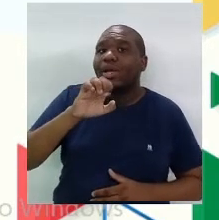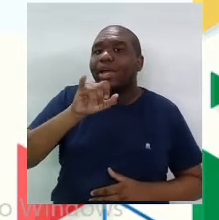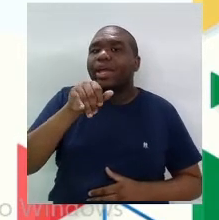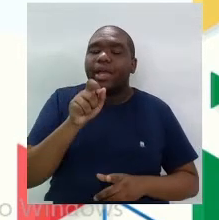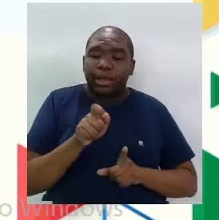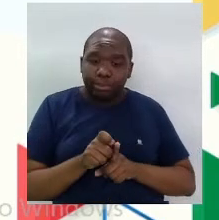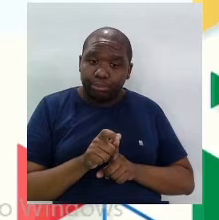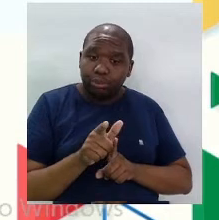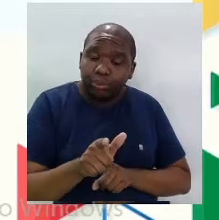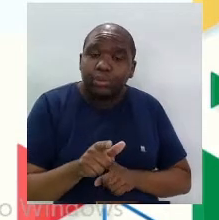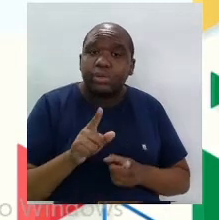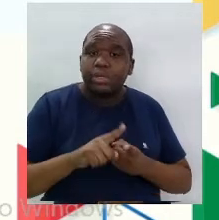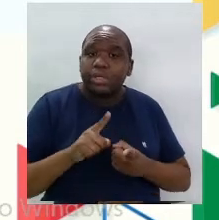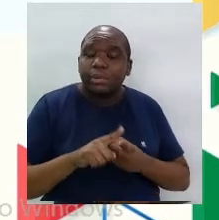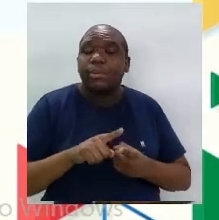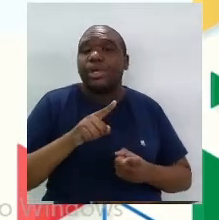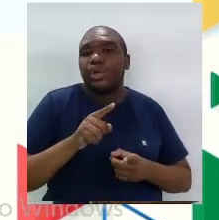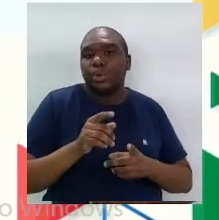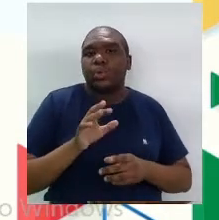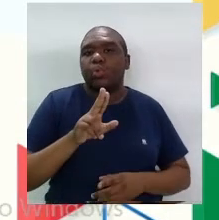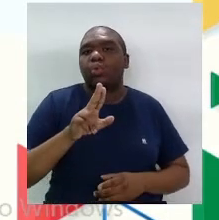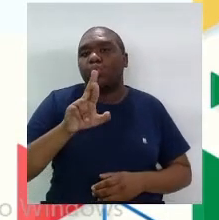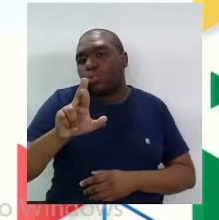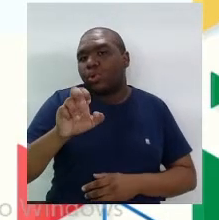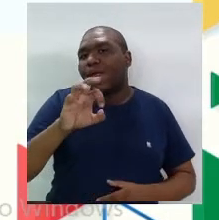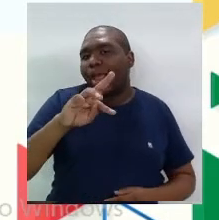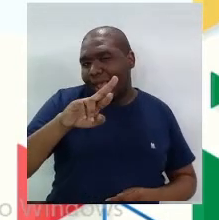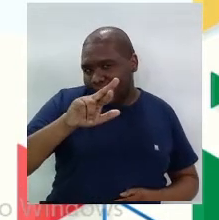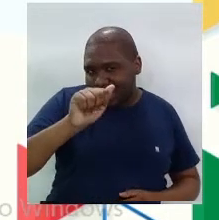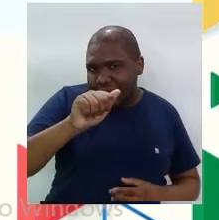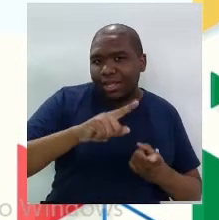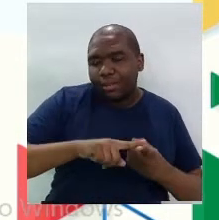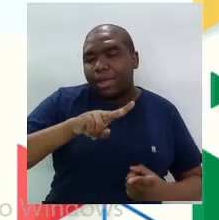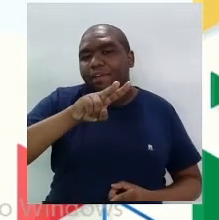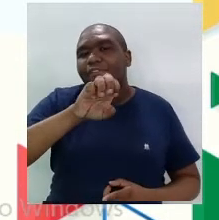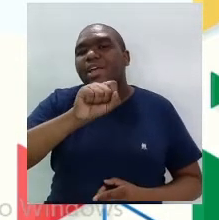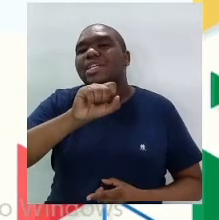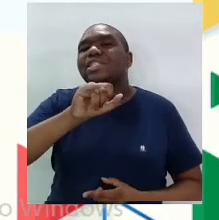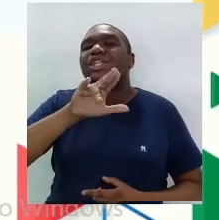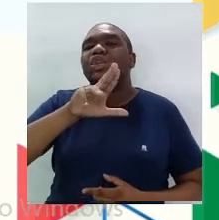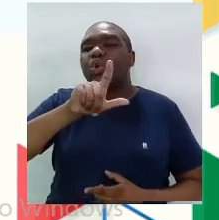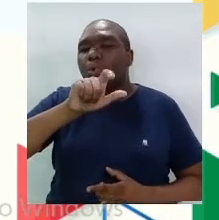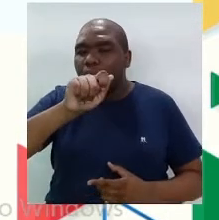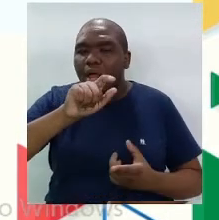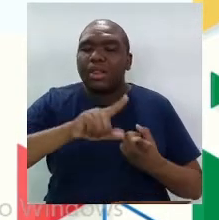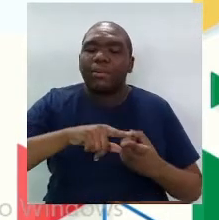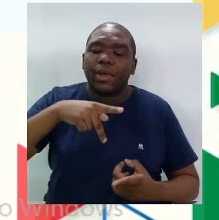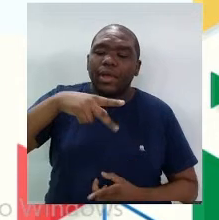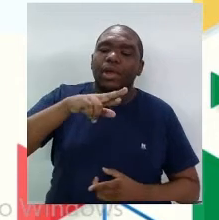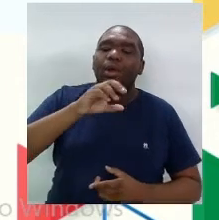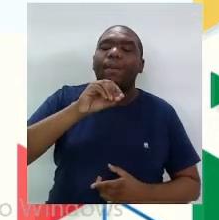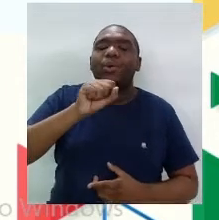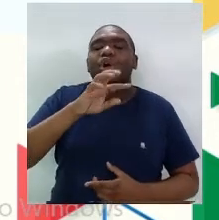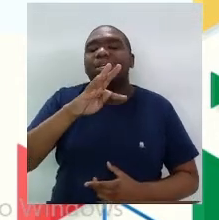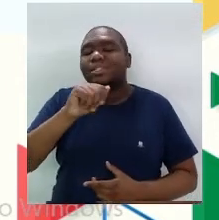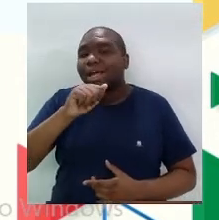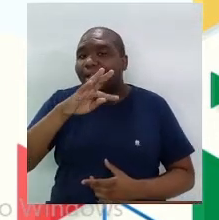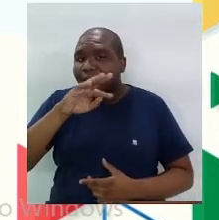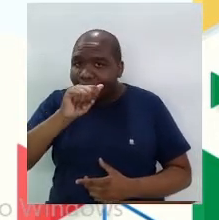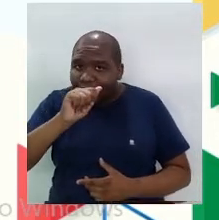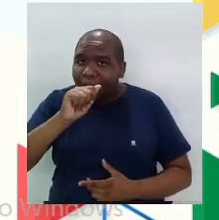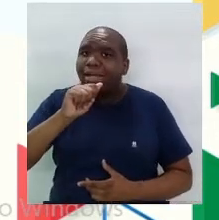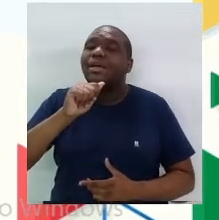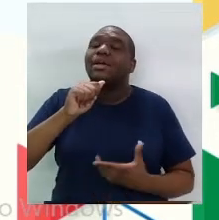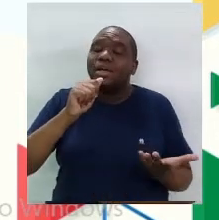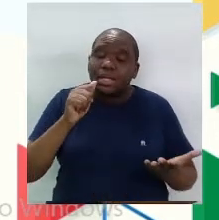os ductos ejaculatórios, a uretra, as vesículas seminais, a próstata